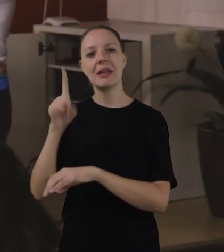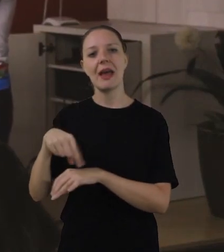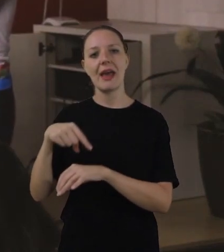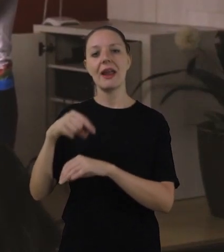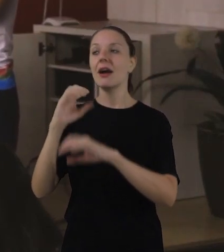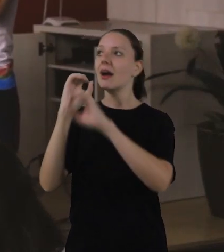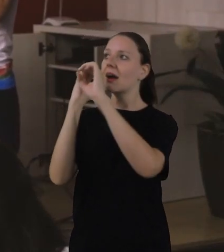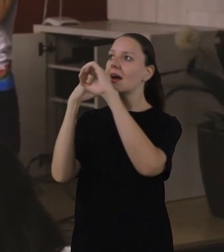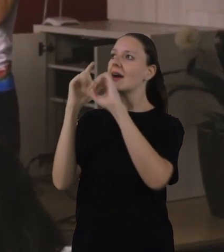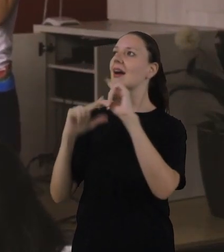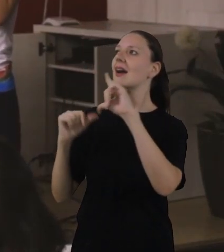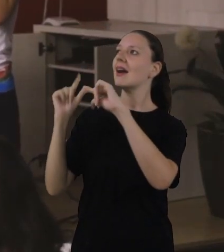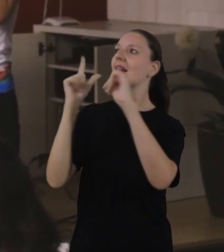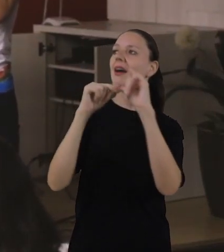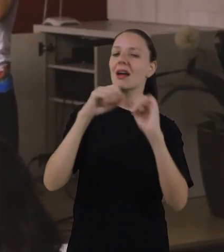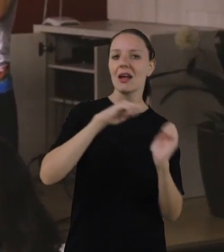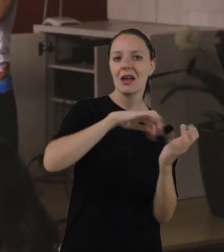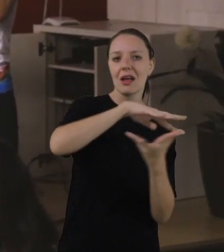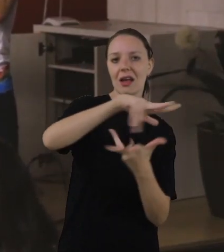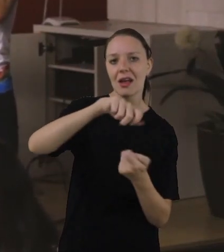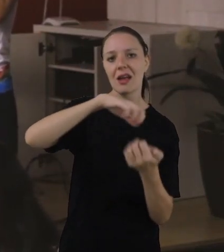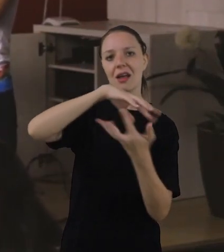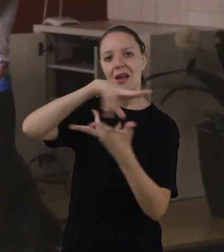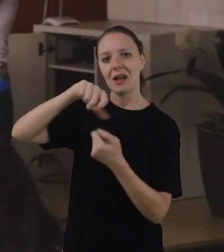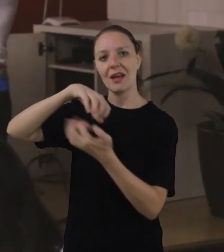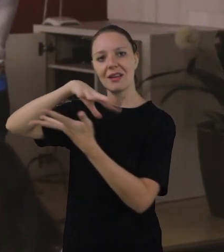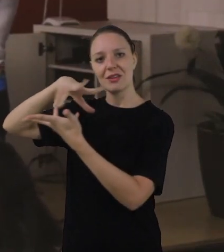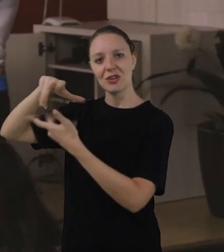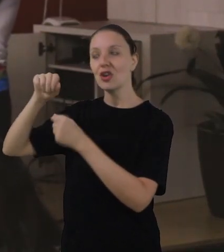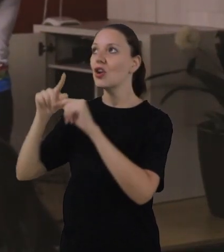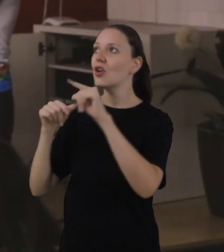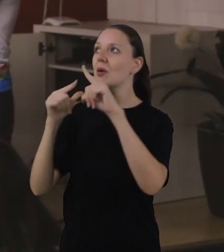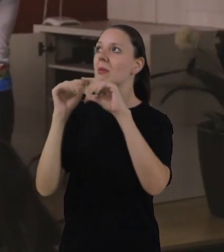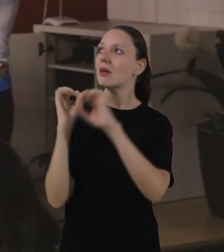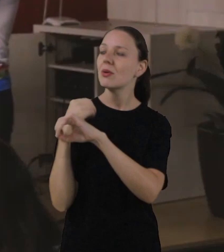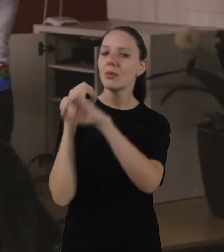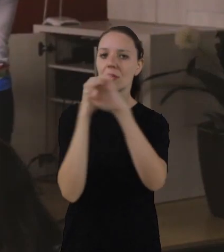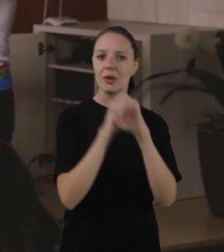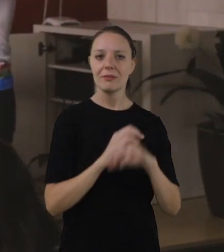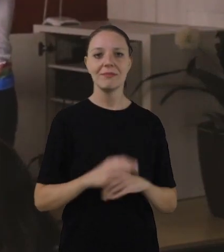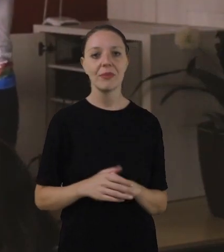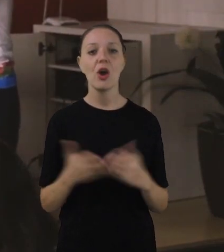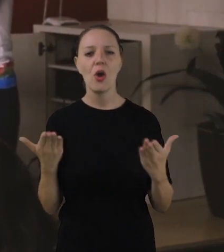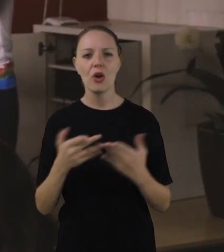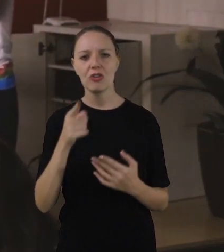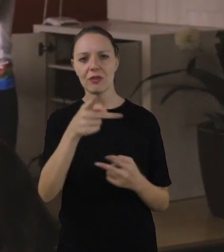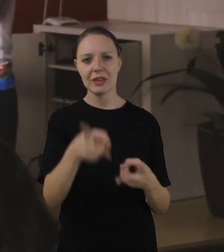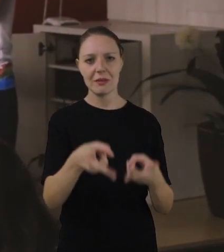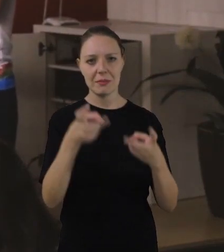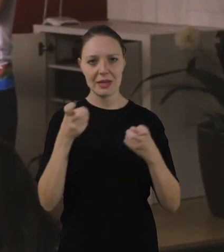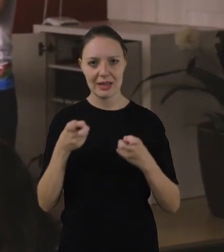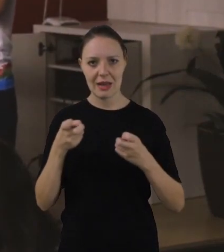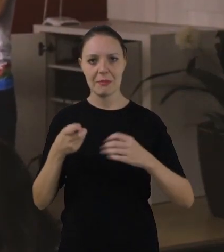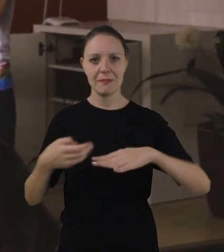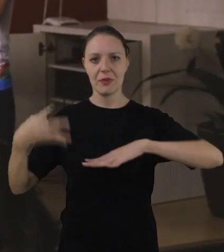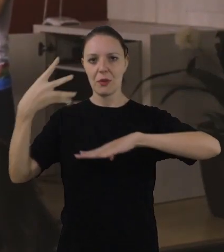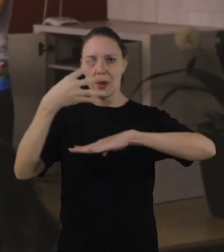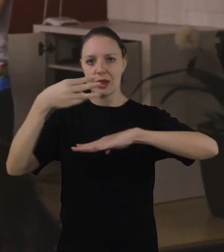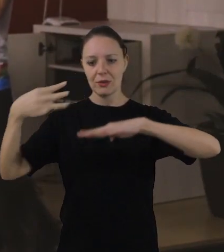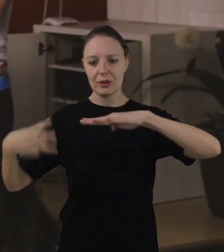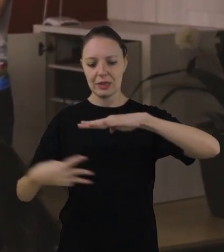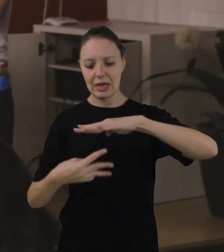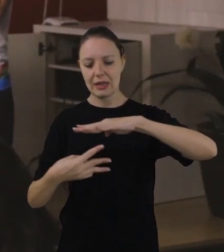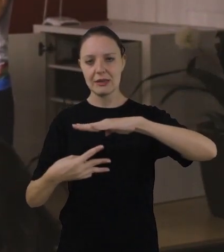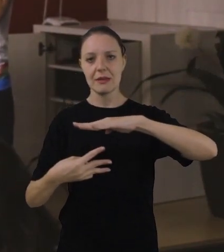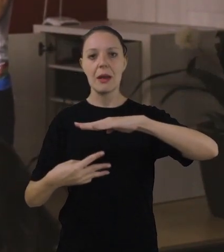a influência dos astros no espaço. A astronomia, hoje, vocês conseguem perceber no trivium